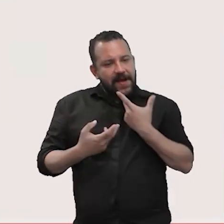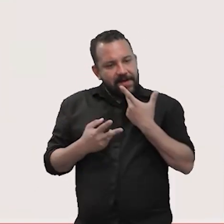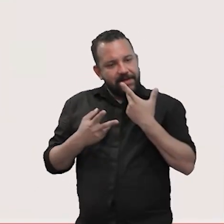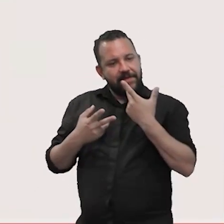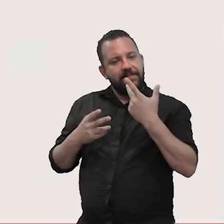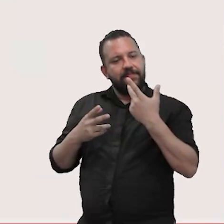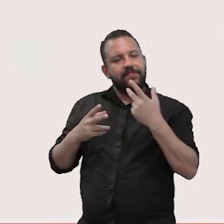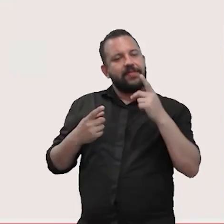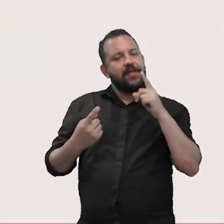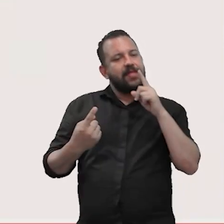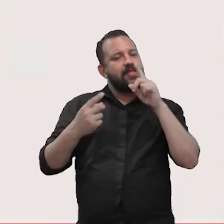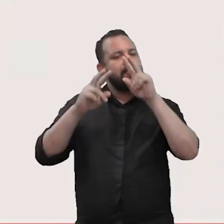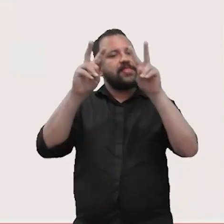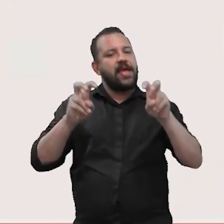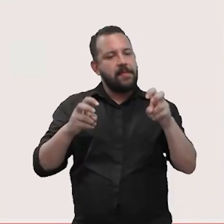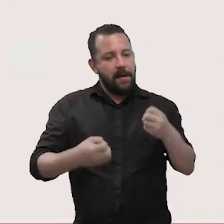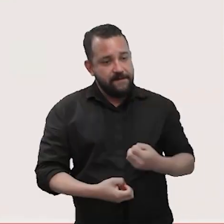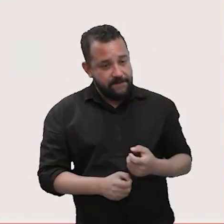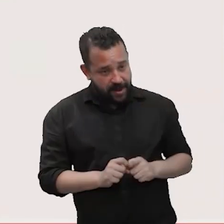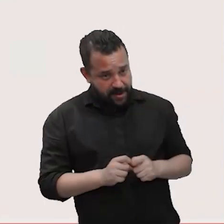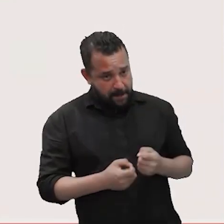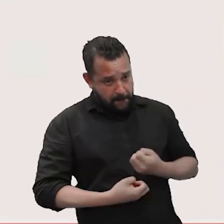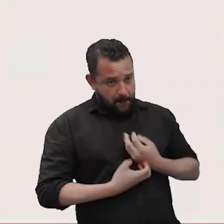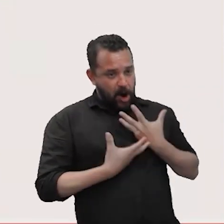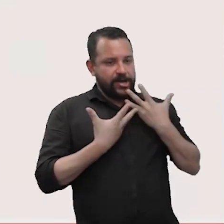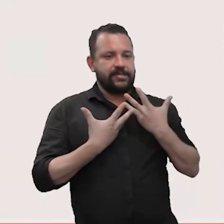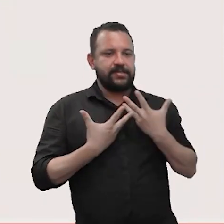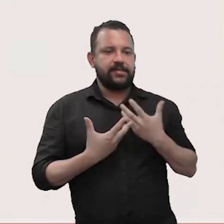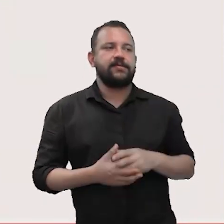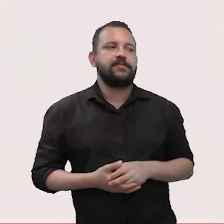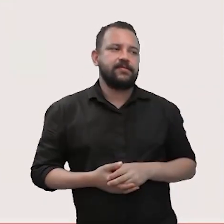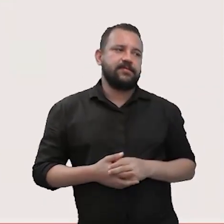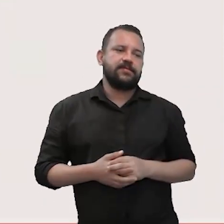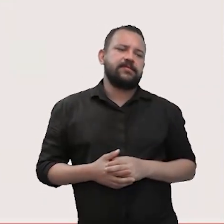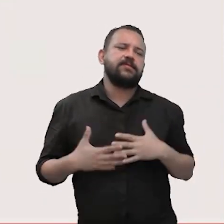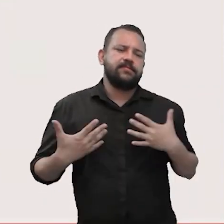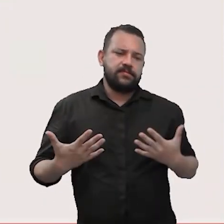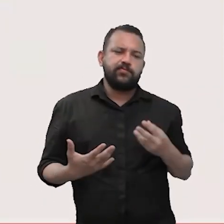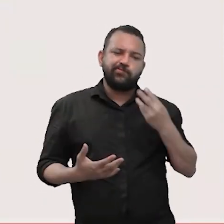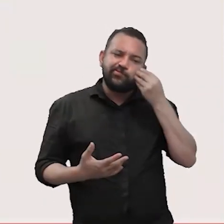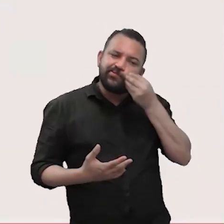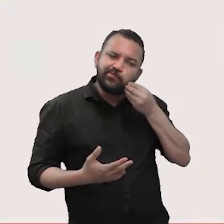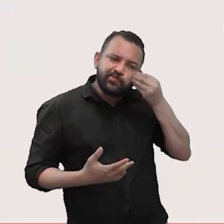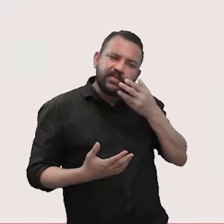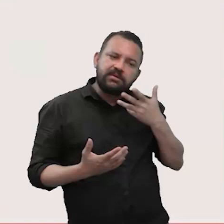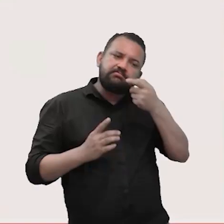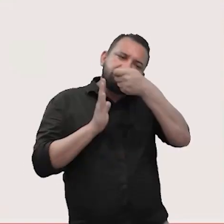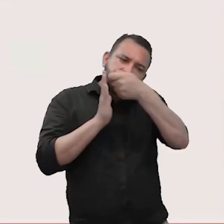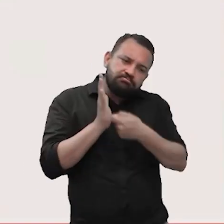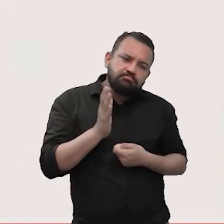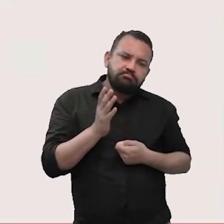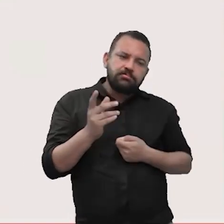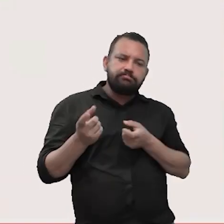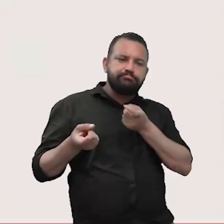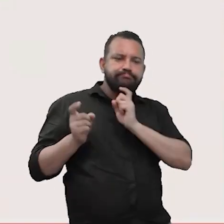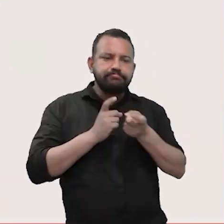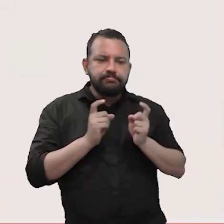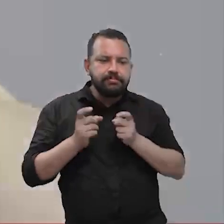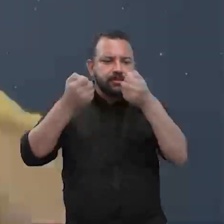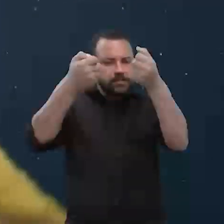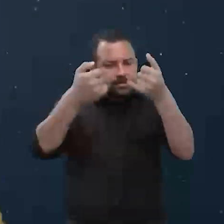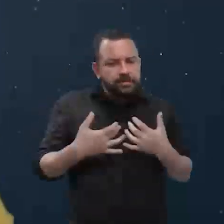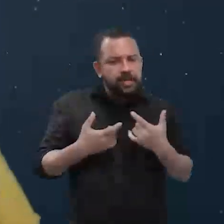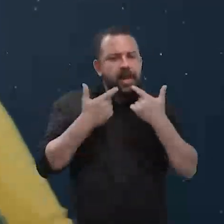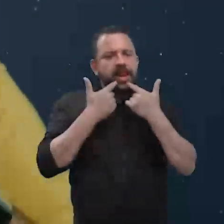tem por tema o fazer poético, ou quando um texto qualquer, né, discute ou explica a língua.